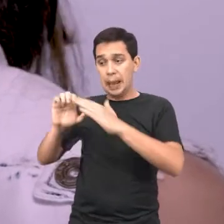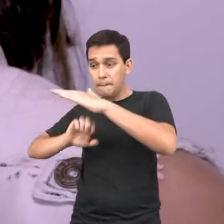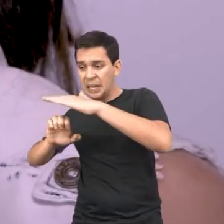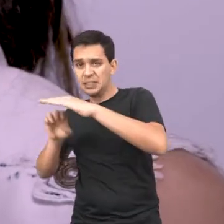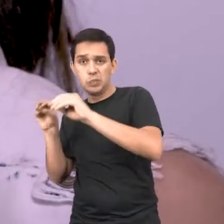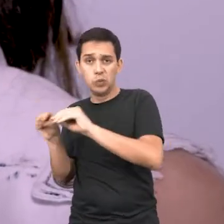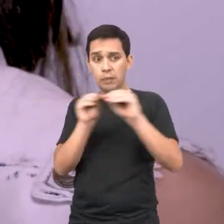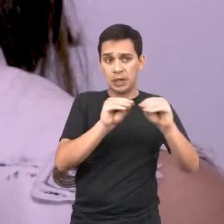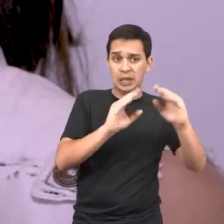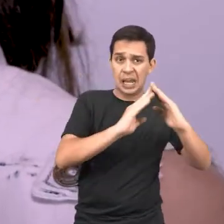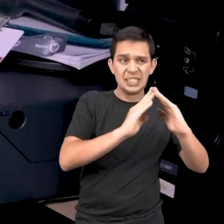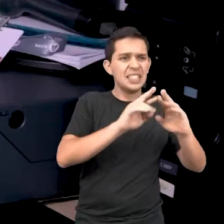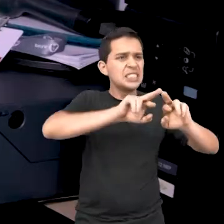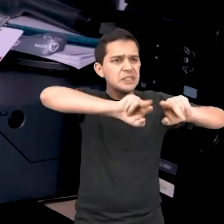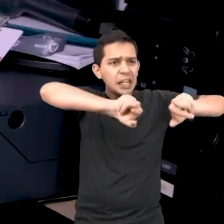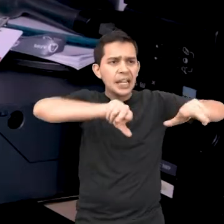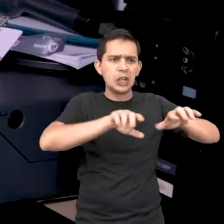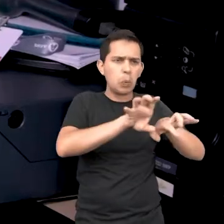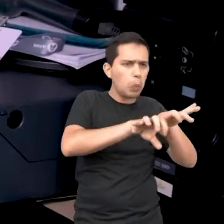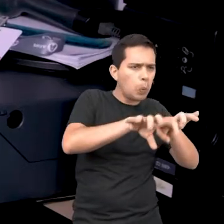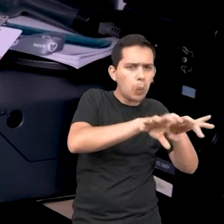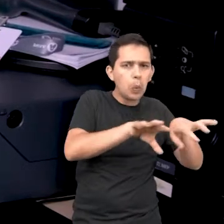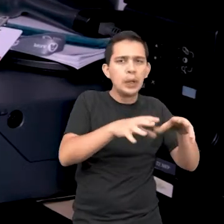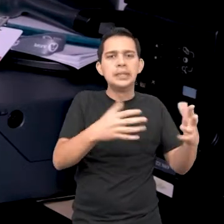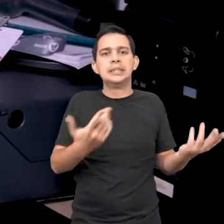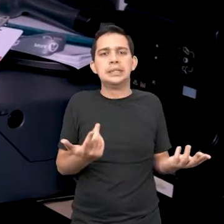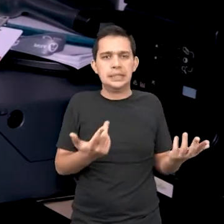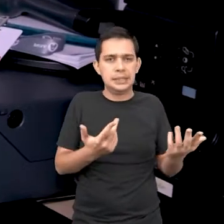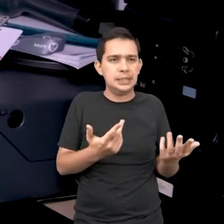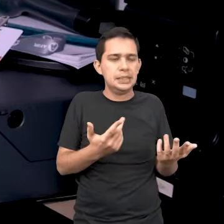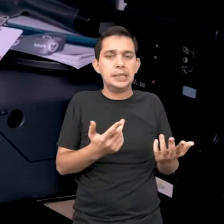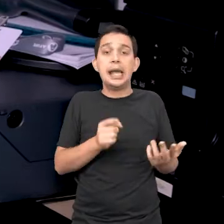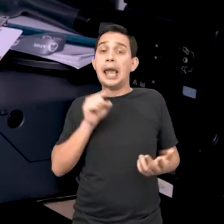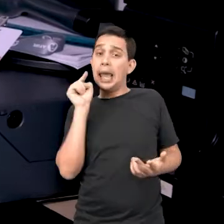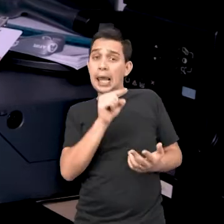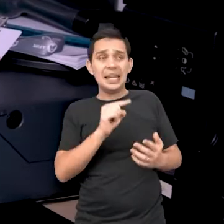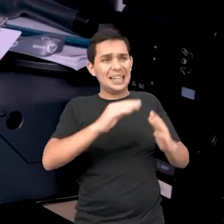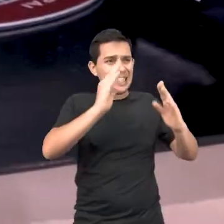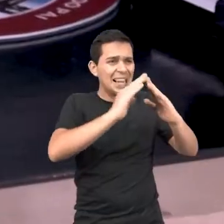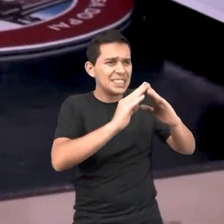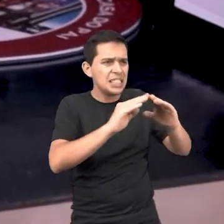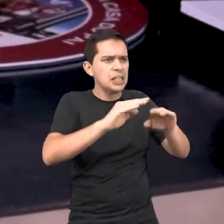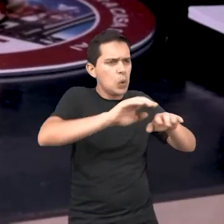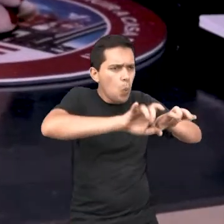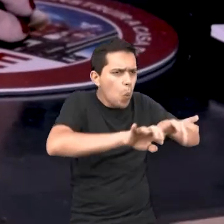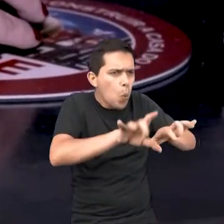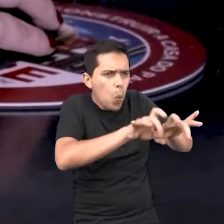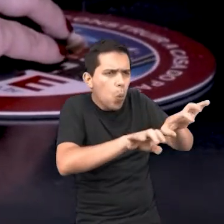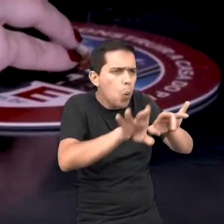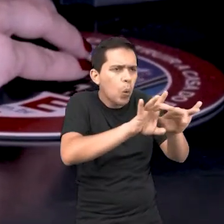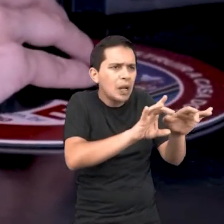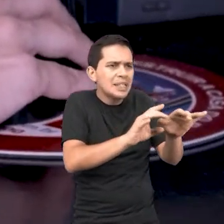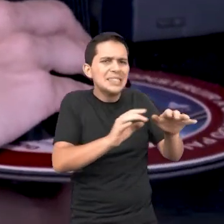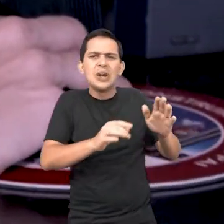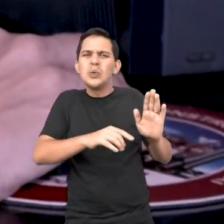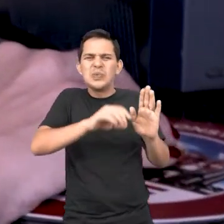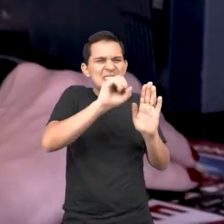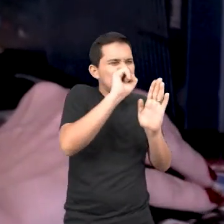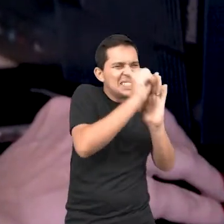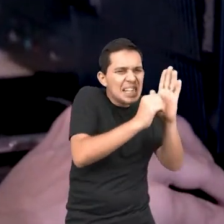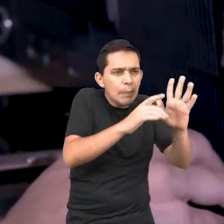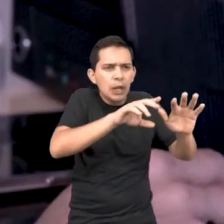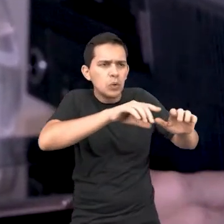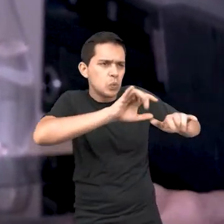poder trabalhar em casa. Ela acessa o sistema da empresa pelo computador e cumpre as tarefas que lhe são